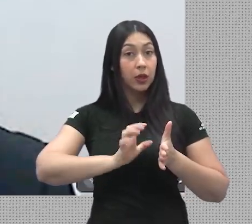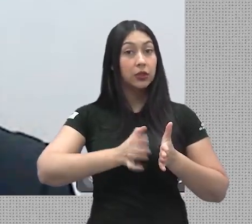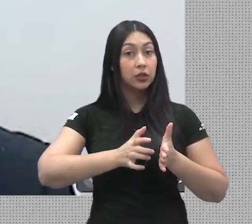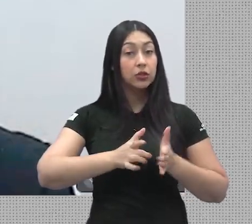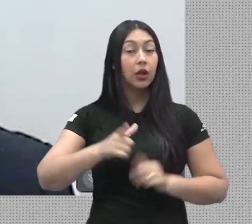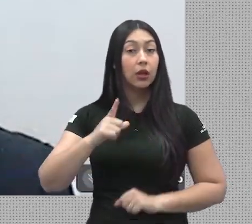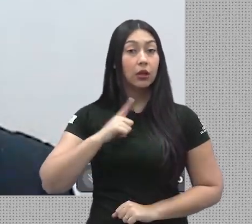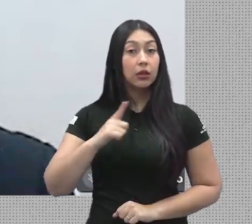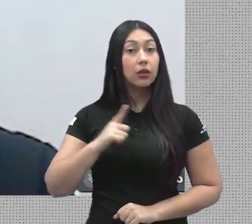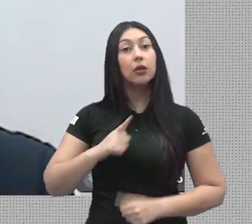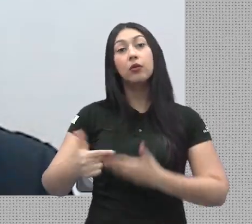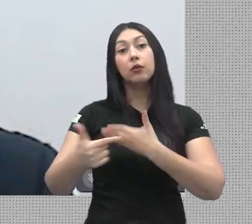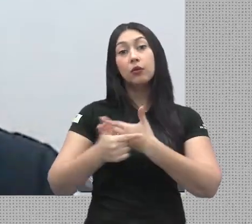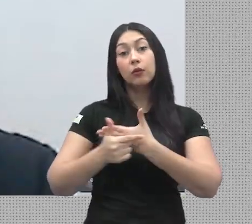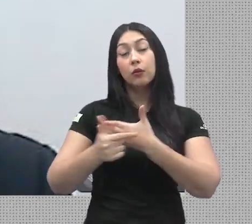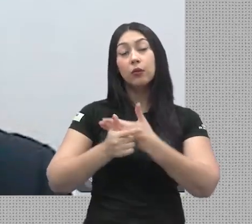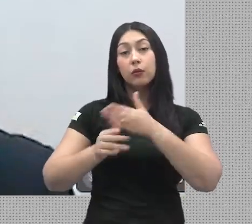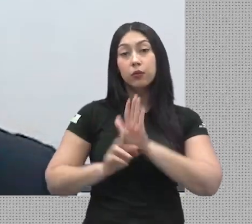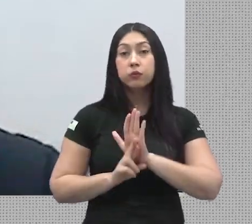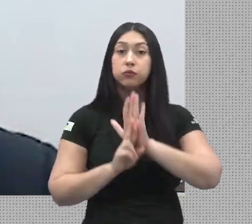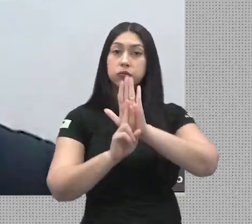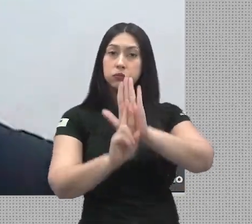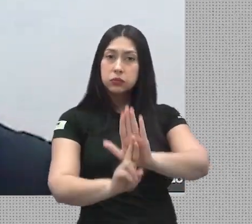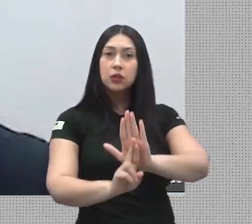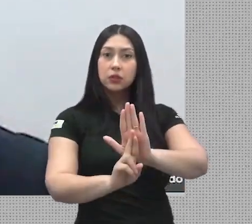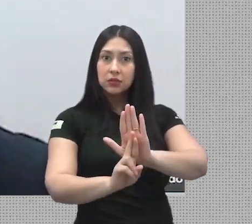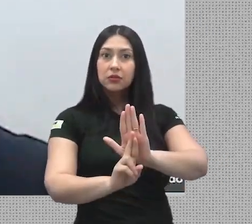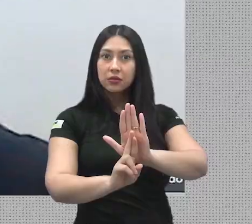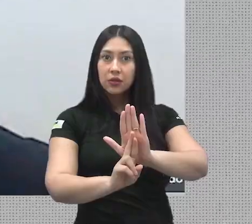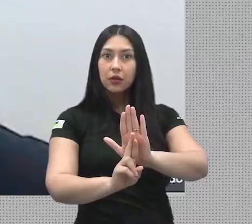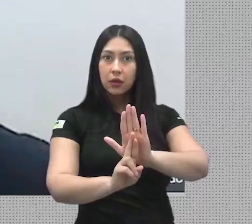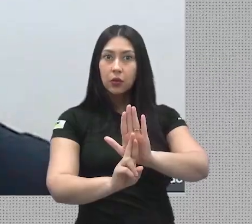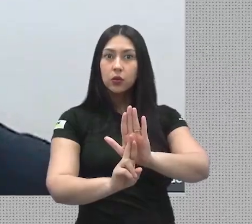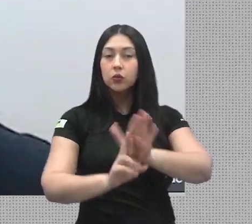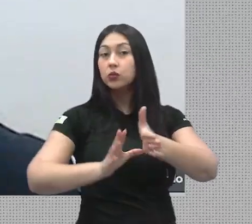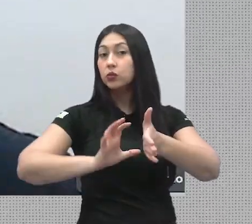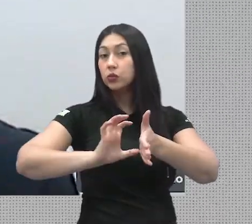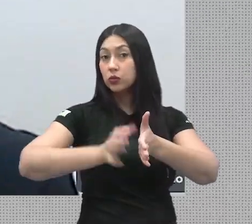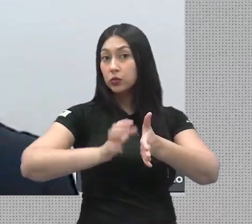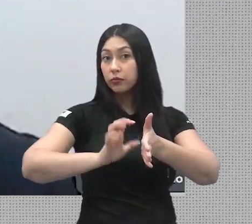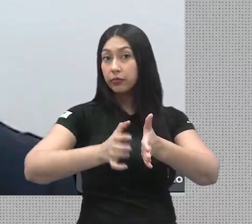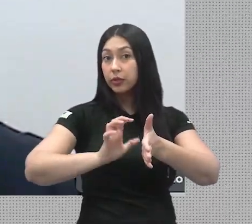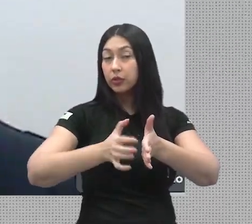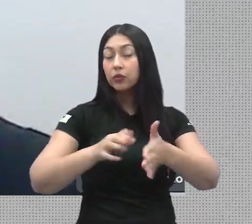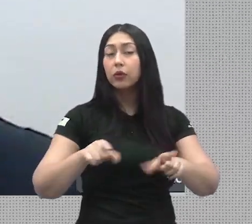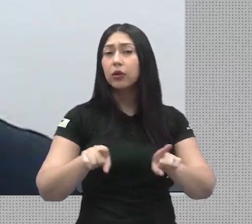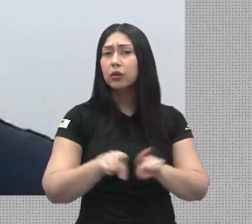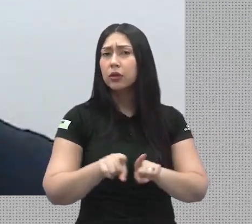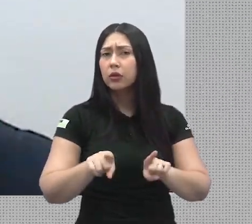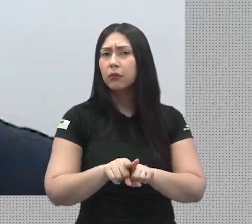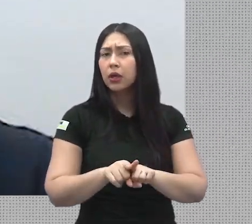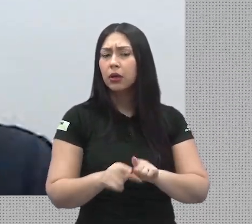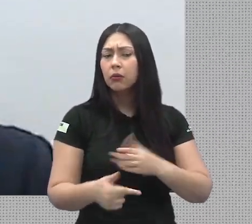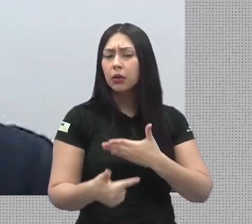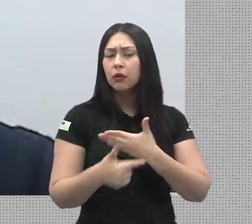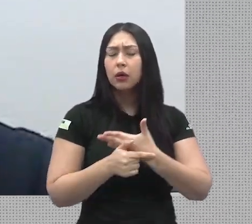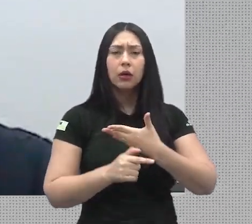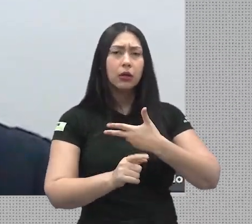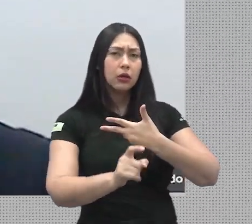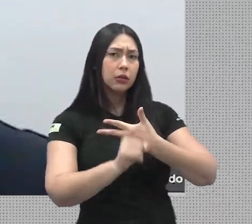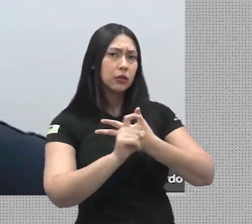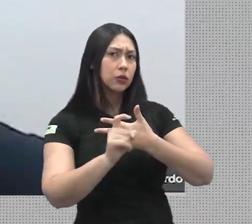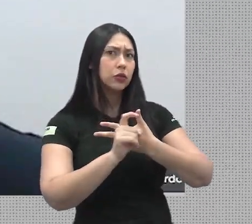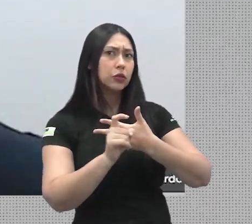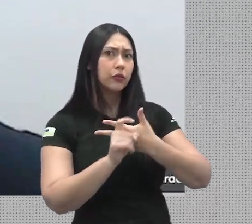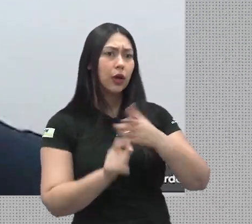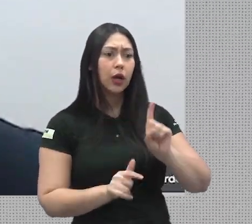ele tem essa função de representação da agremiação partidária e uma função executiva,